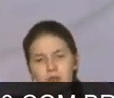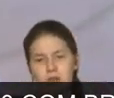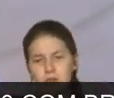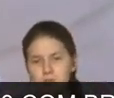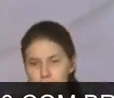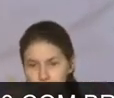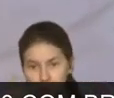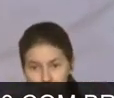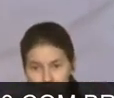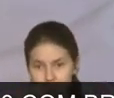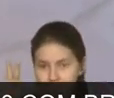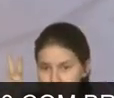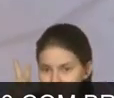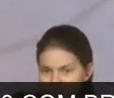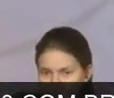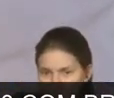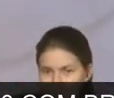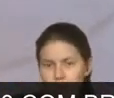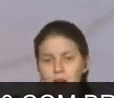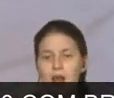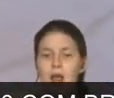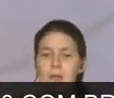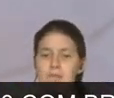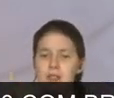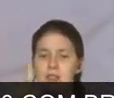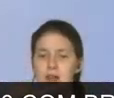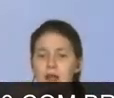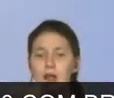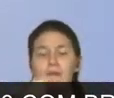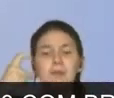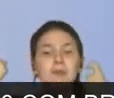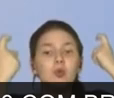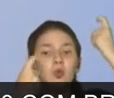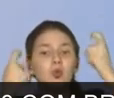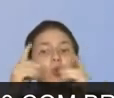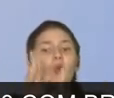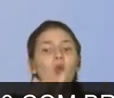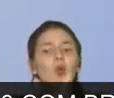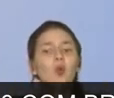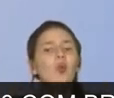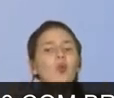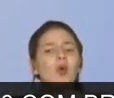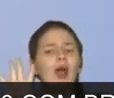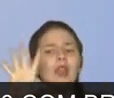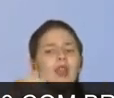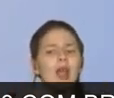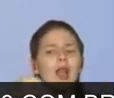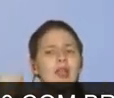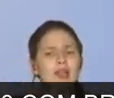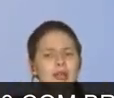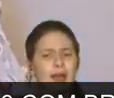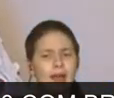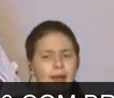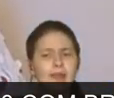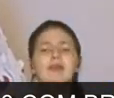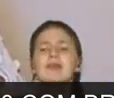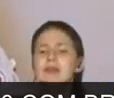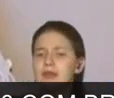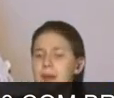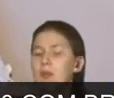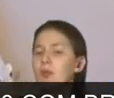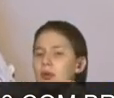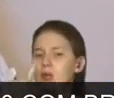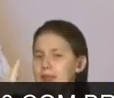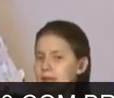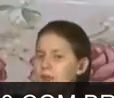com supervisão e controle da Camila, que se preocupa com conteúdo que está livre e solto na internet, principalmente os chamados